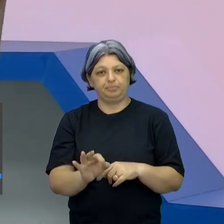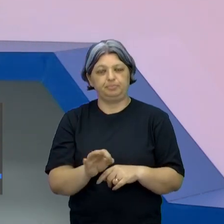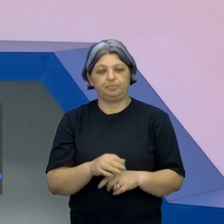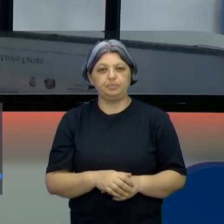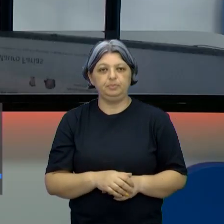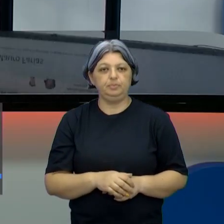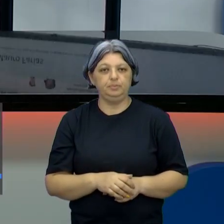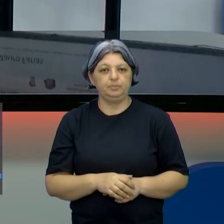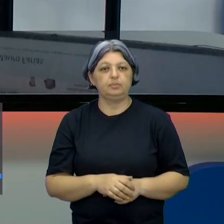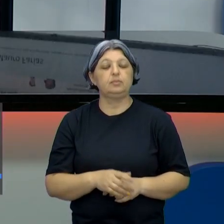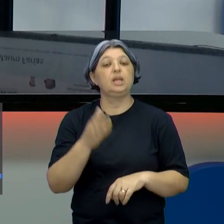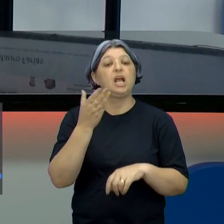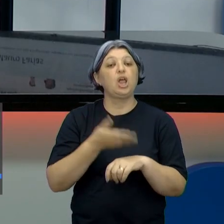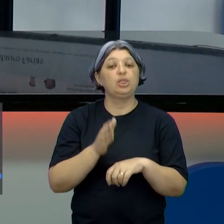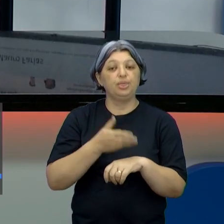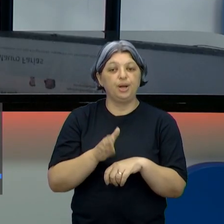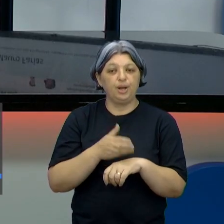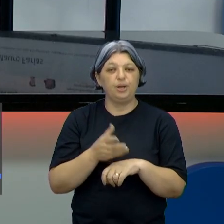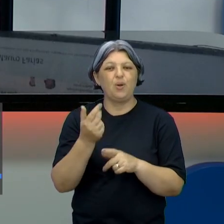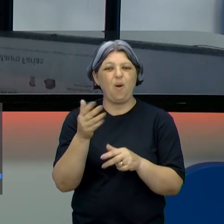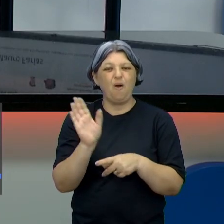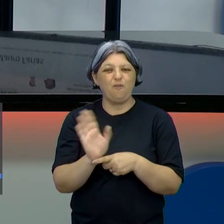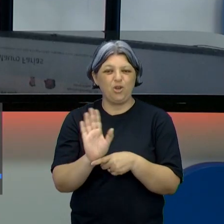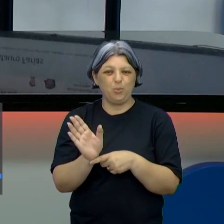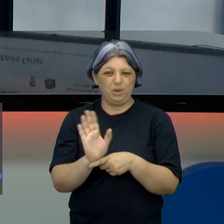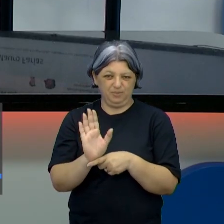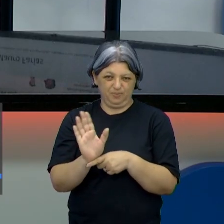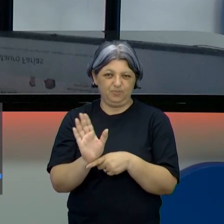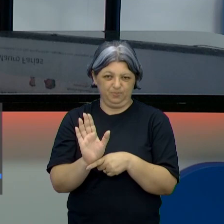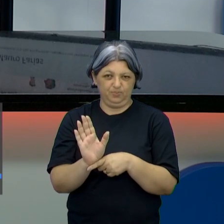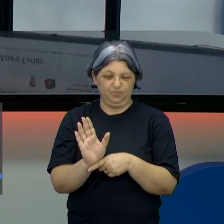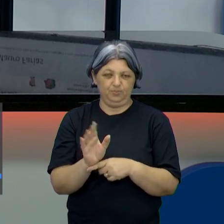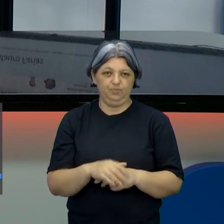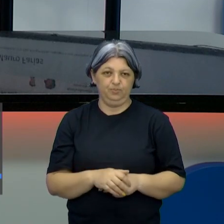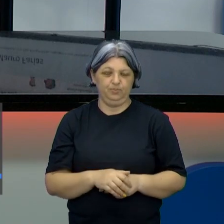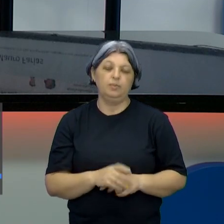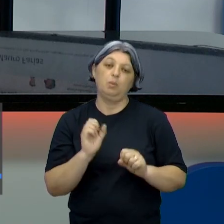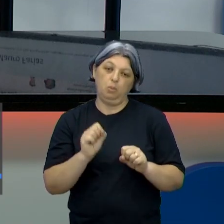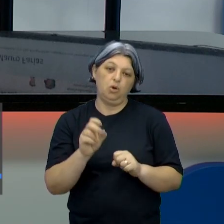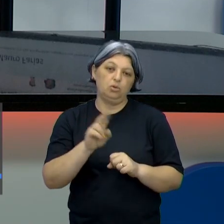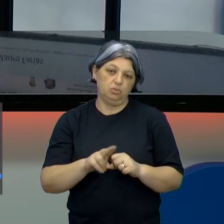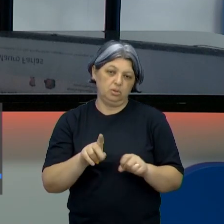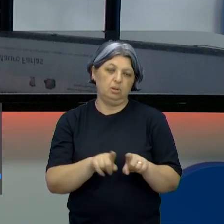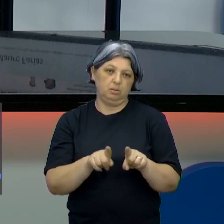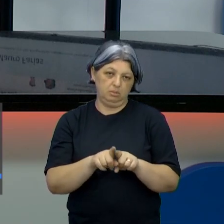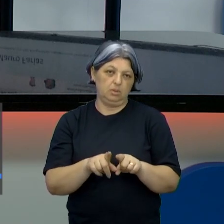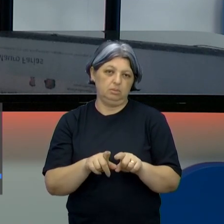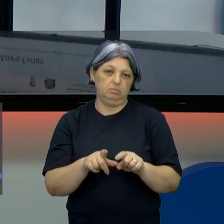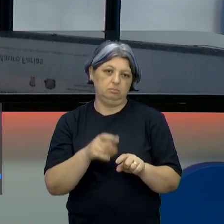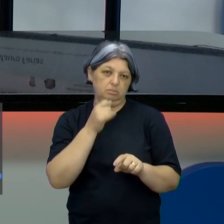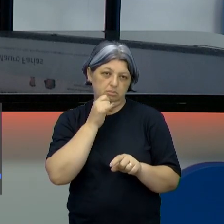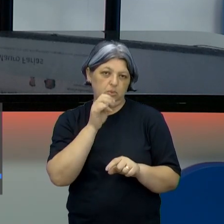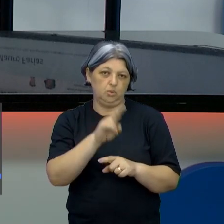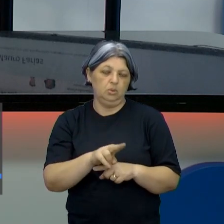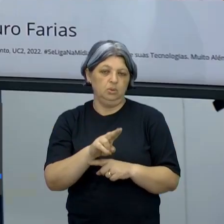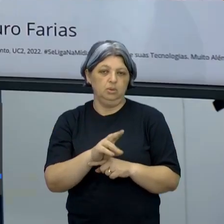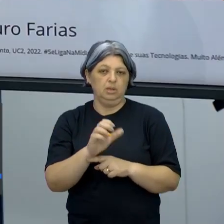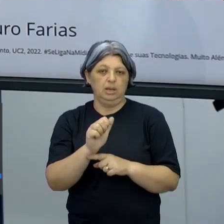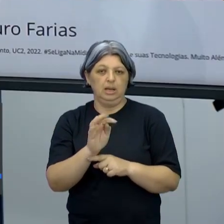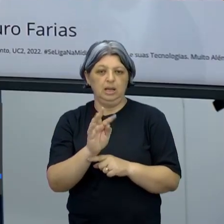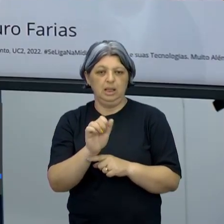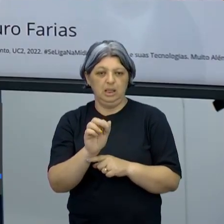É aquele ensaio do filme, então a gente pode ser usado, por exemplo, ali, o kata. Ah, que bacana, porque